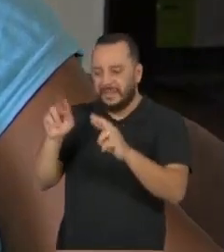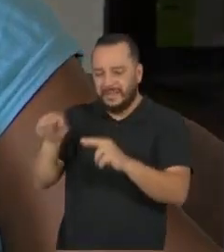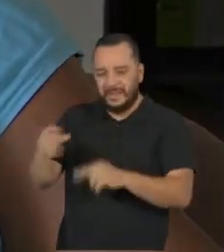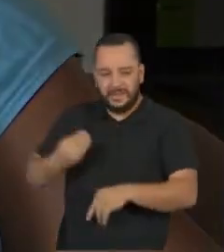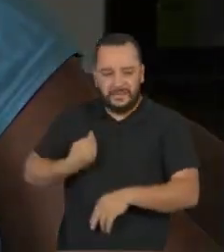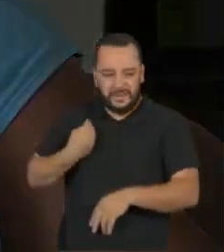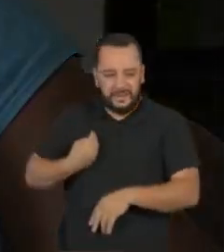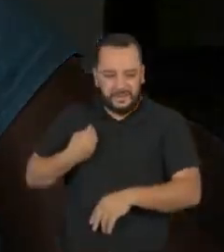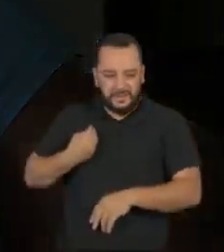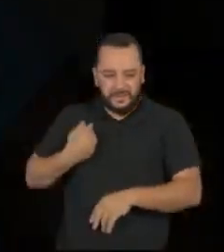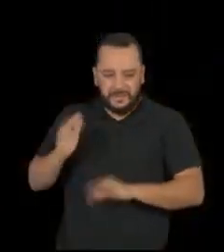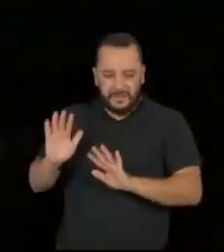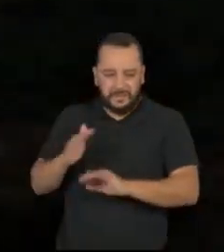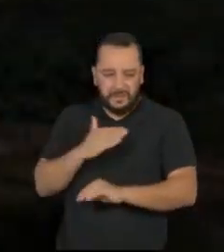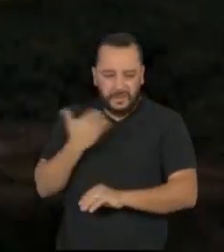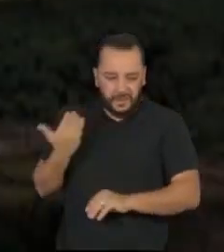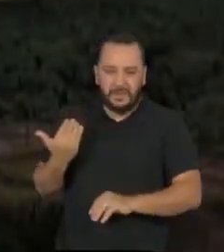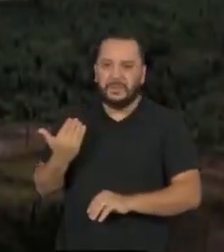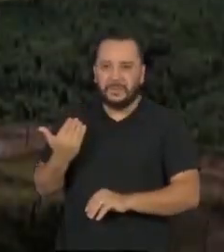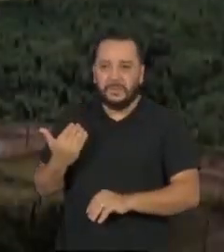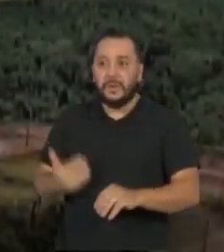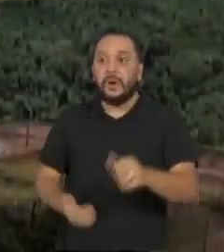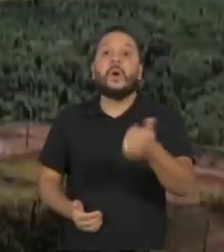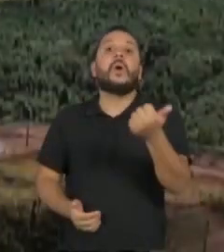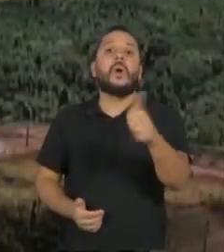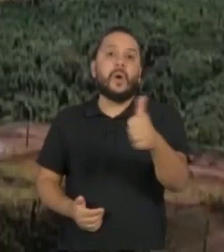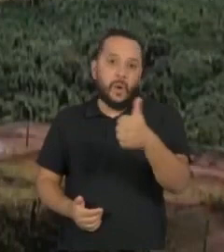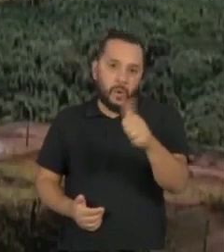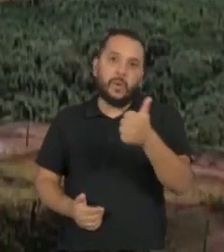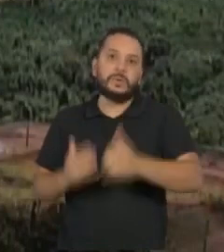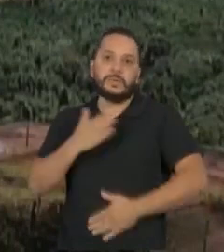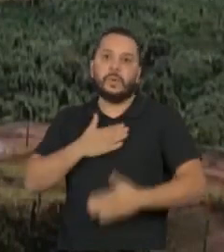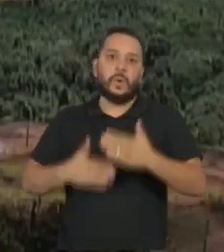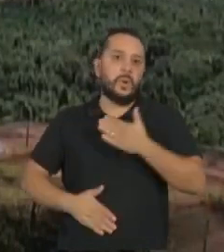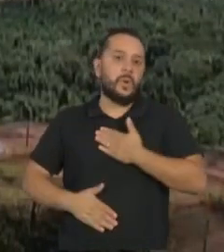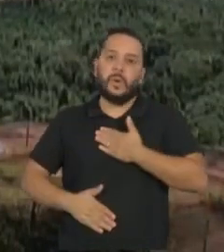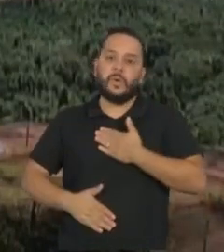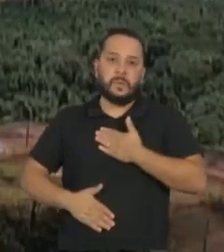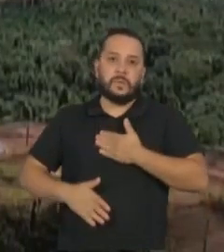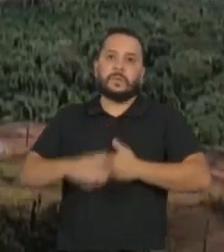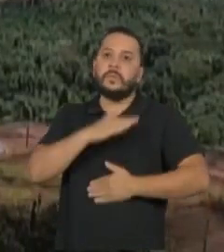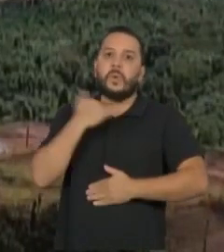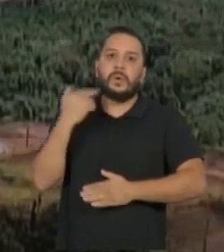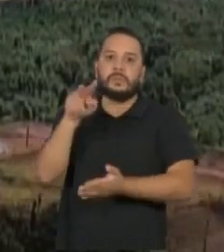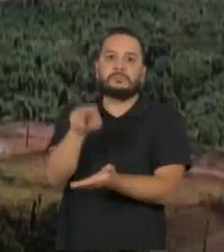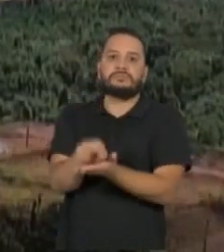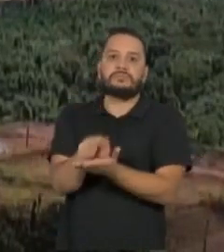a última que morre, né? 11 corpos ainda não foram localizados.